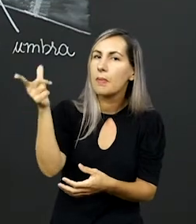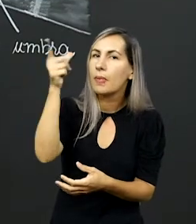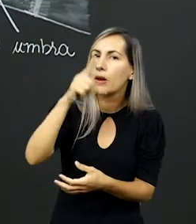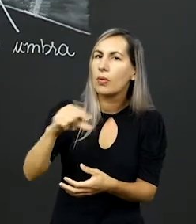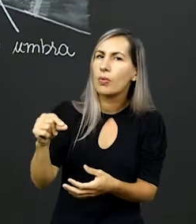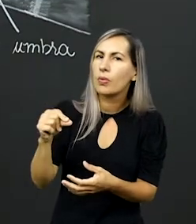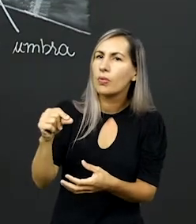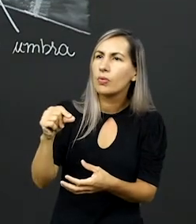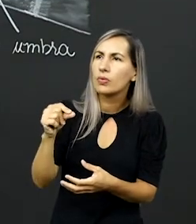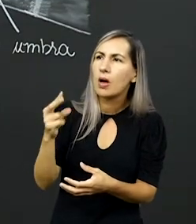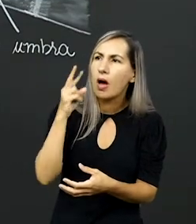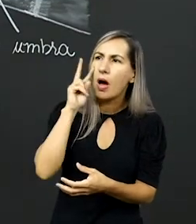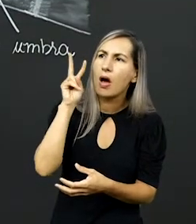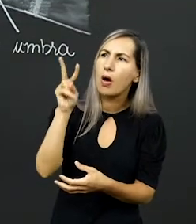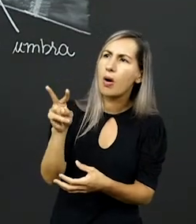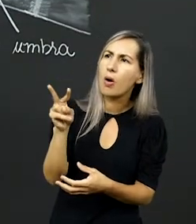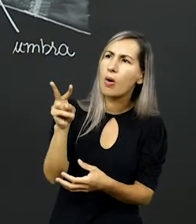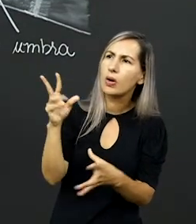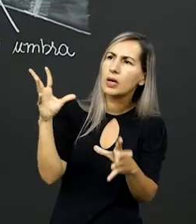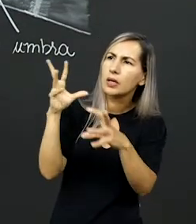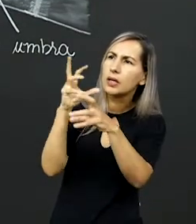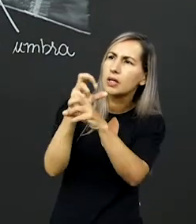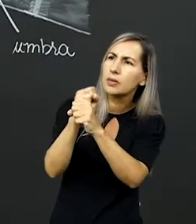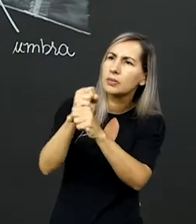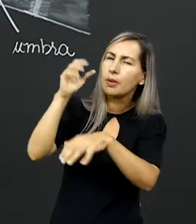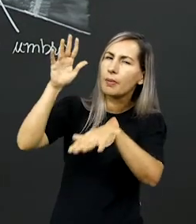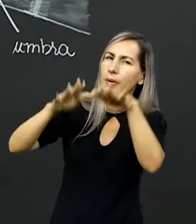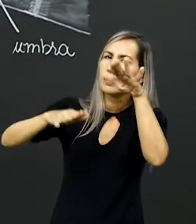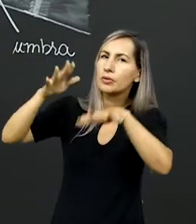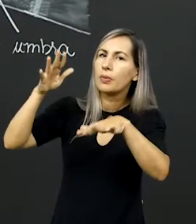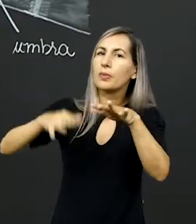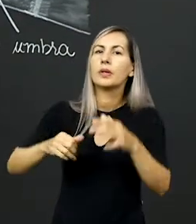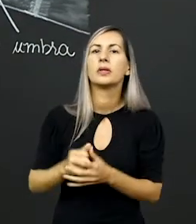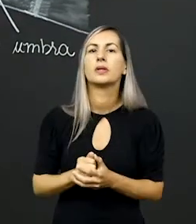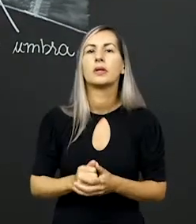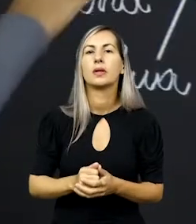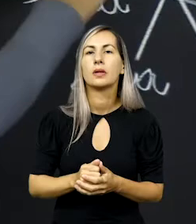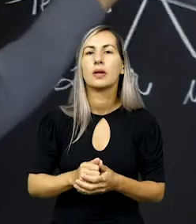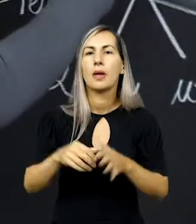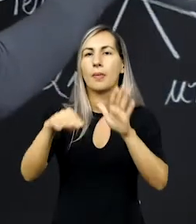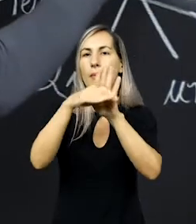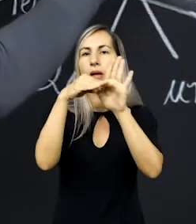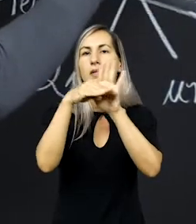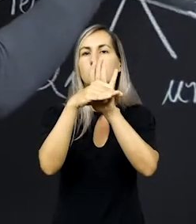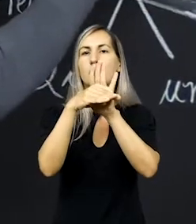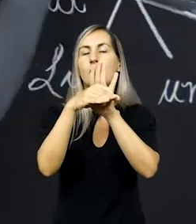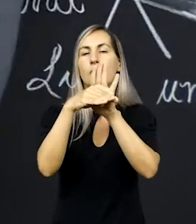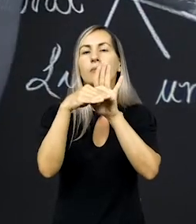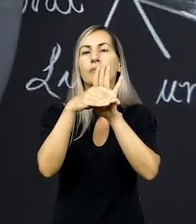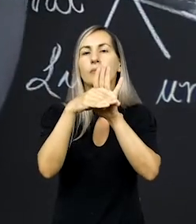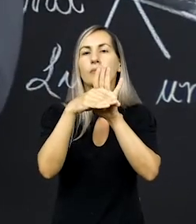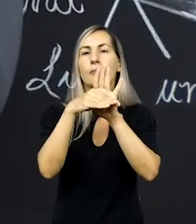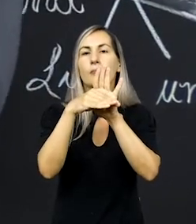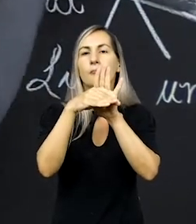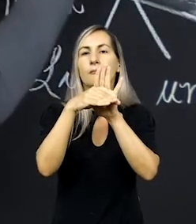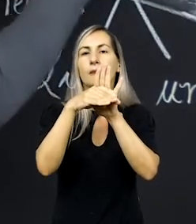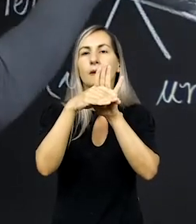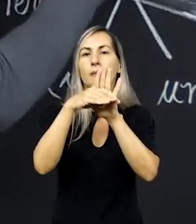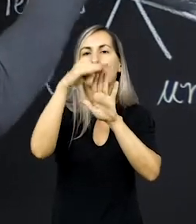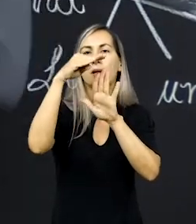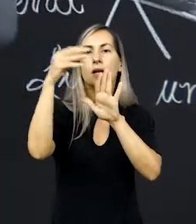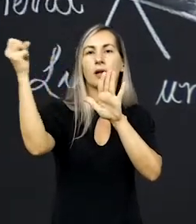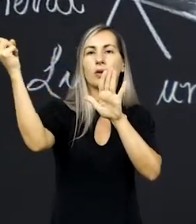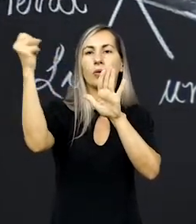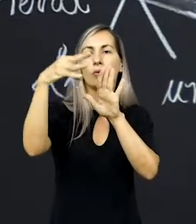olha, está rolando um eclipse, mas é ali o penumbral. E às vezes a gente chama de parcial. Ela está tipo no meio, sabe? Ela está parte no